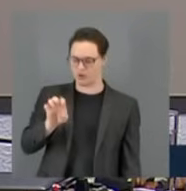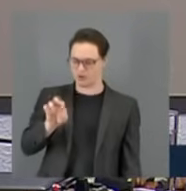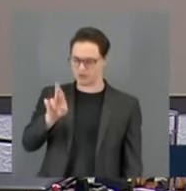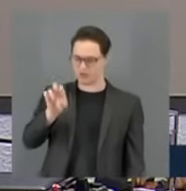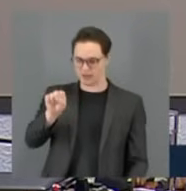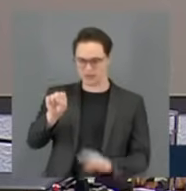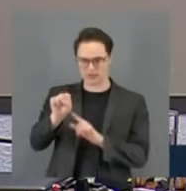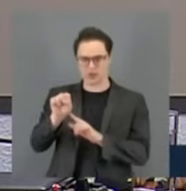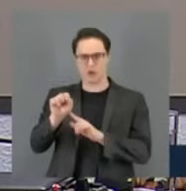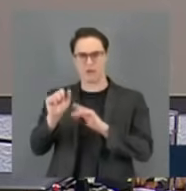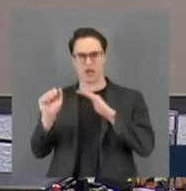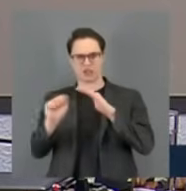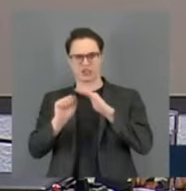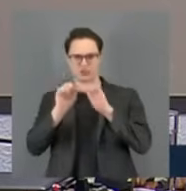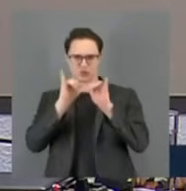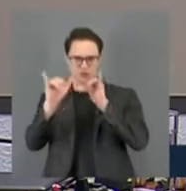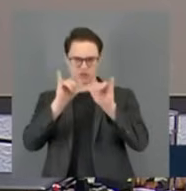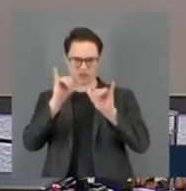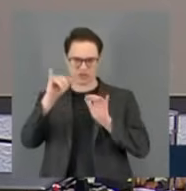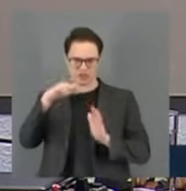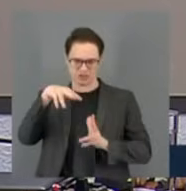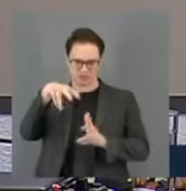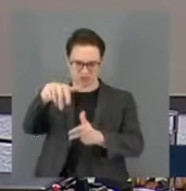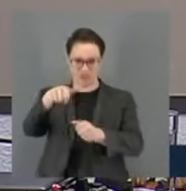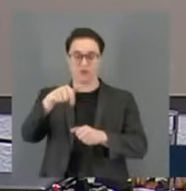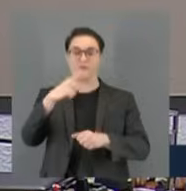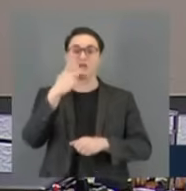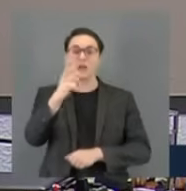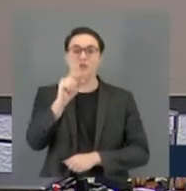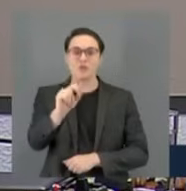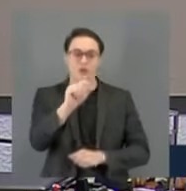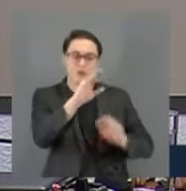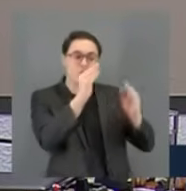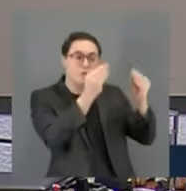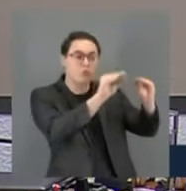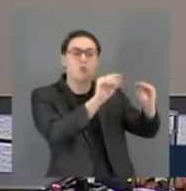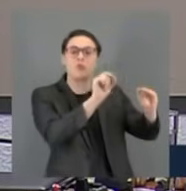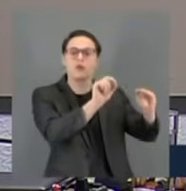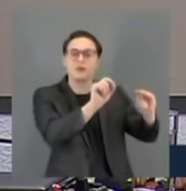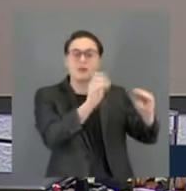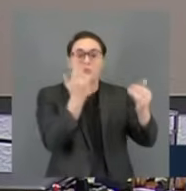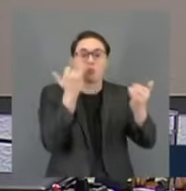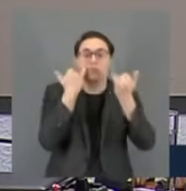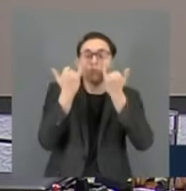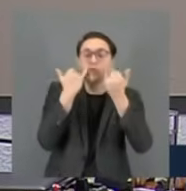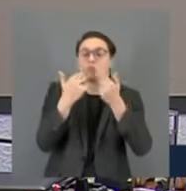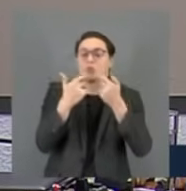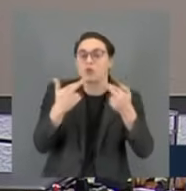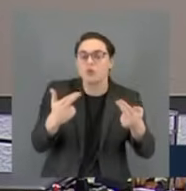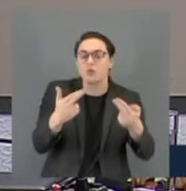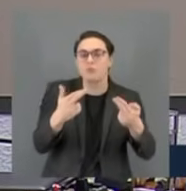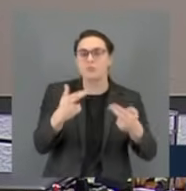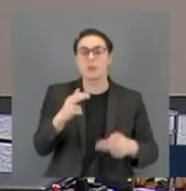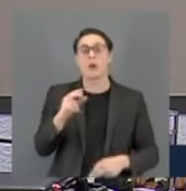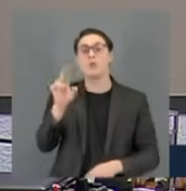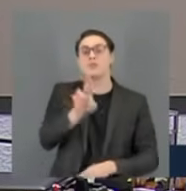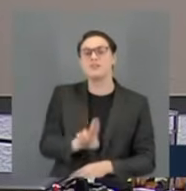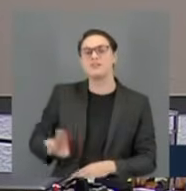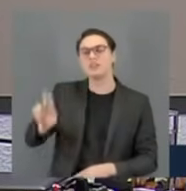conceituada agência de notícias internacional, que trazia o que lá? Era uma notícia de que a Universidade de